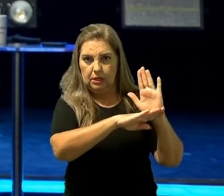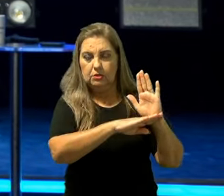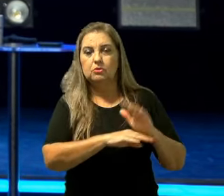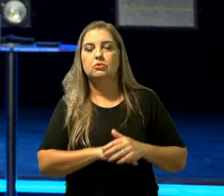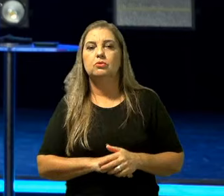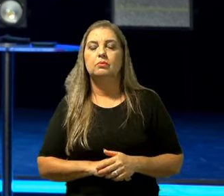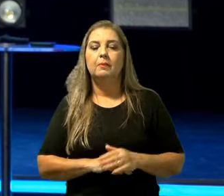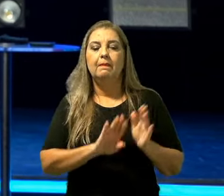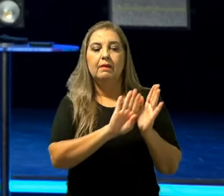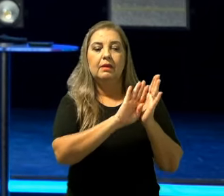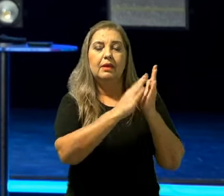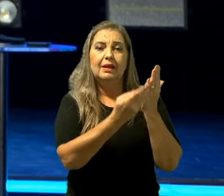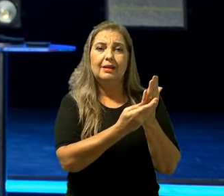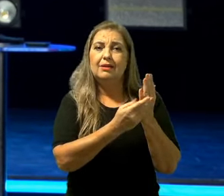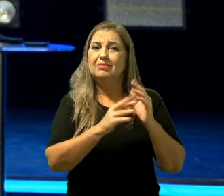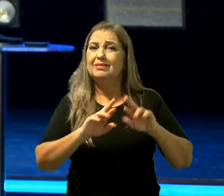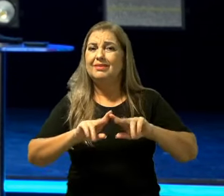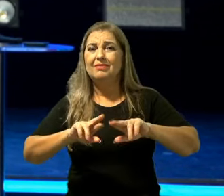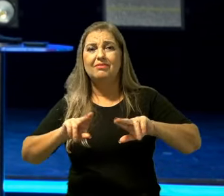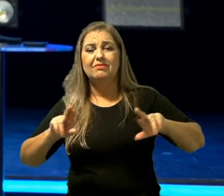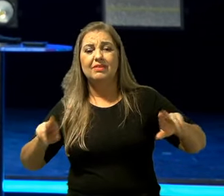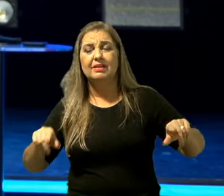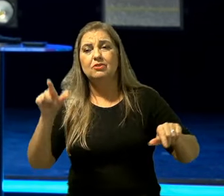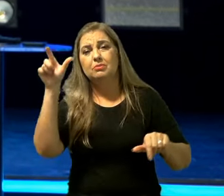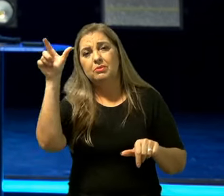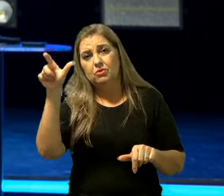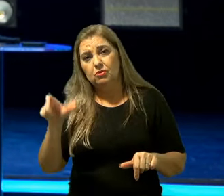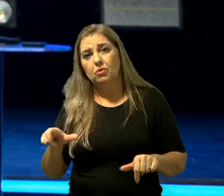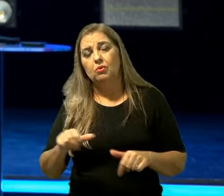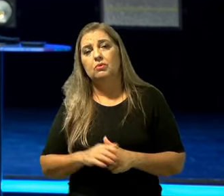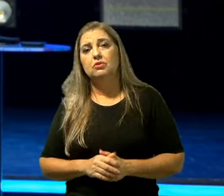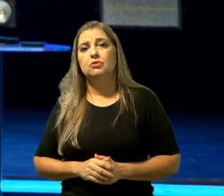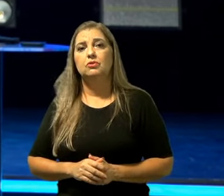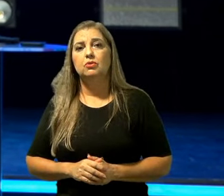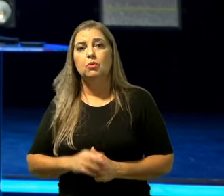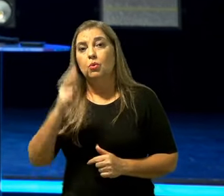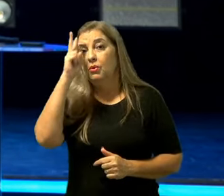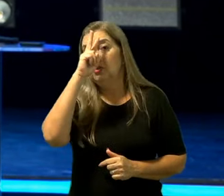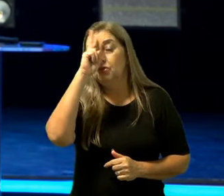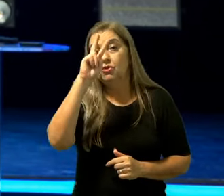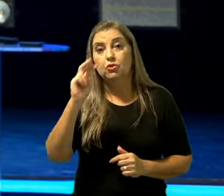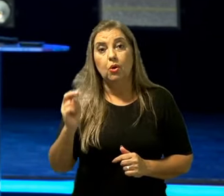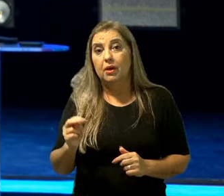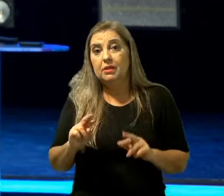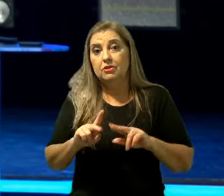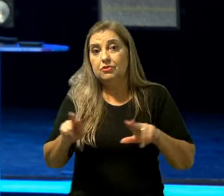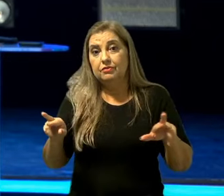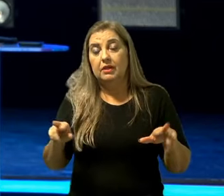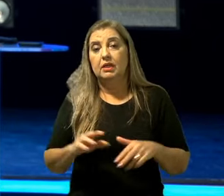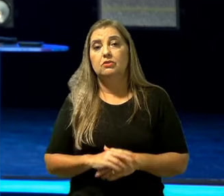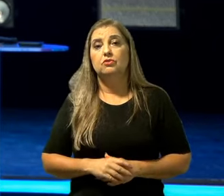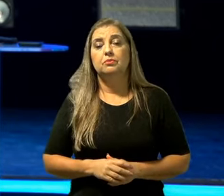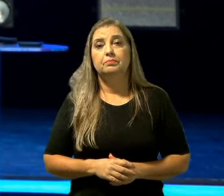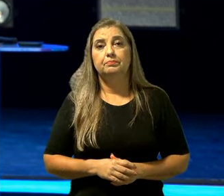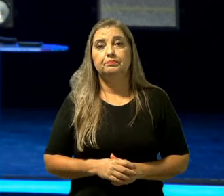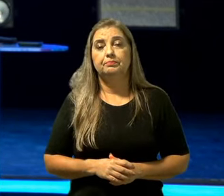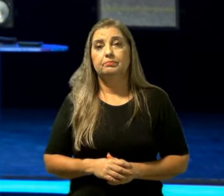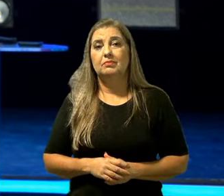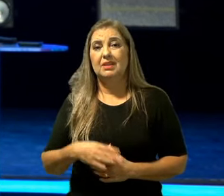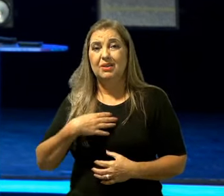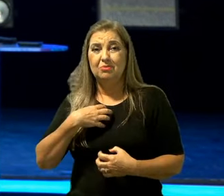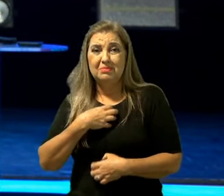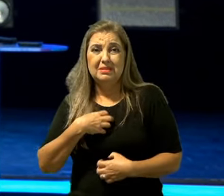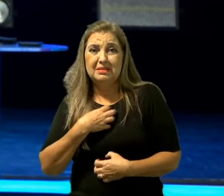livro repleto de pessoas improváveis. Quem sabe você está aqui e você fala assim, pastor, eu me sinto um improvável. Então, você